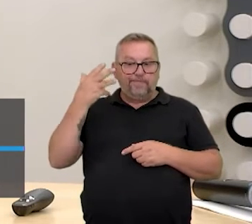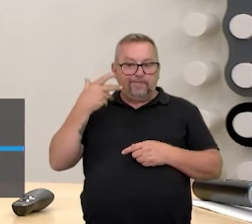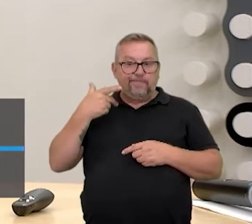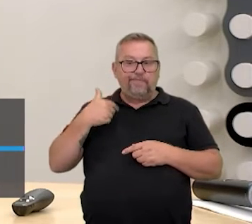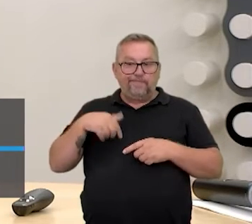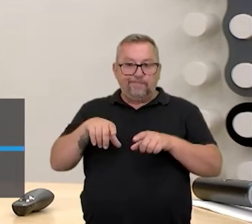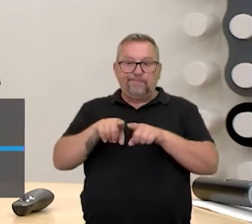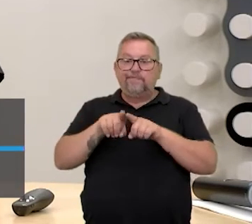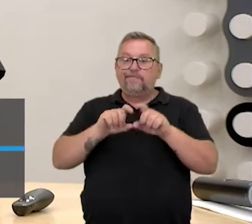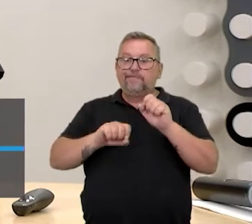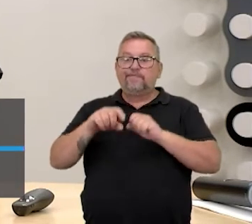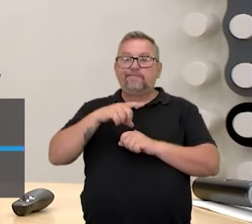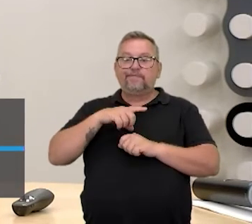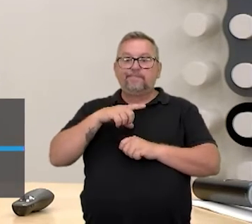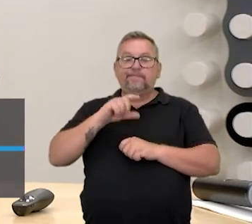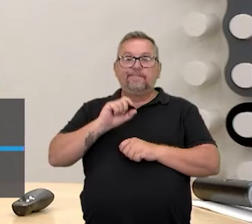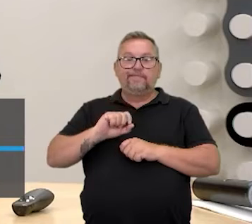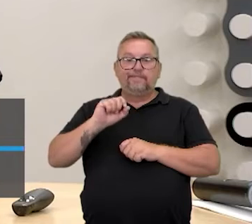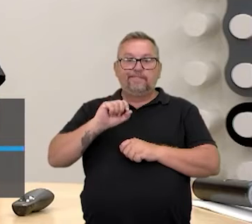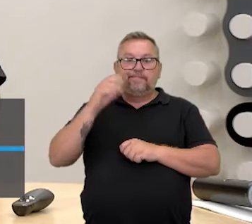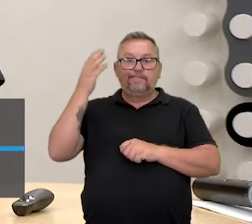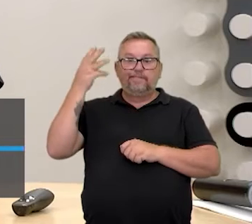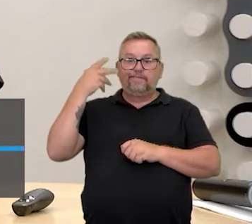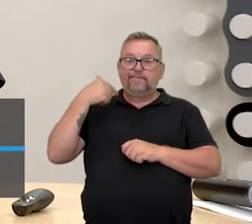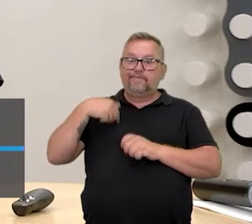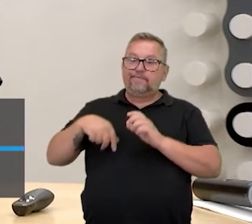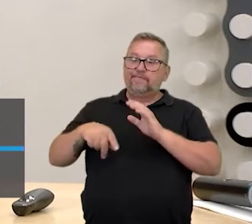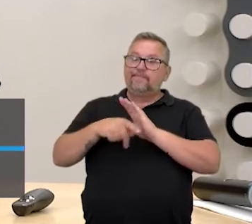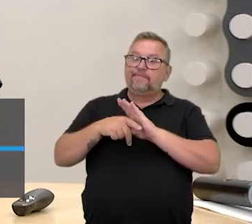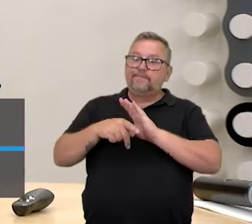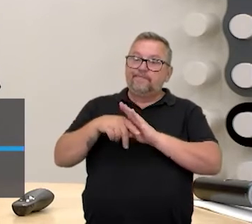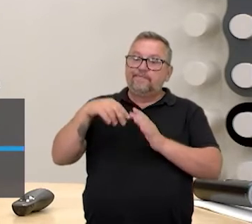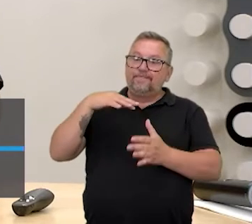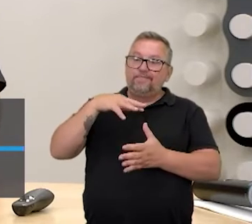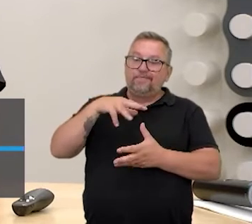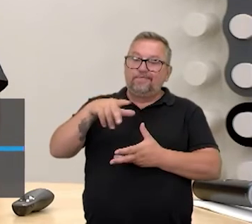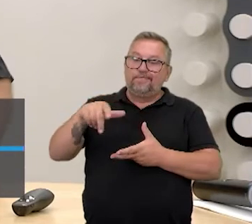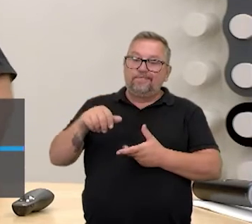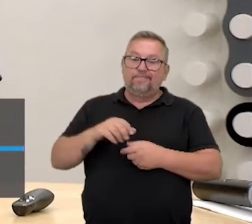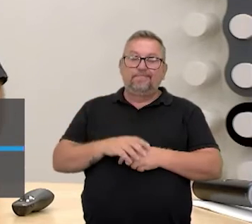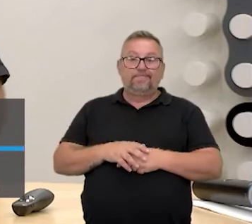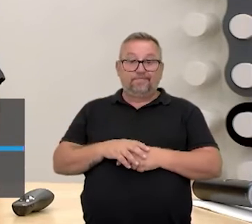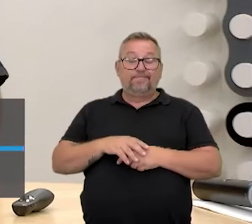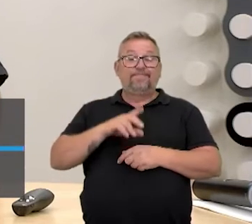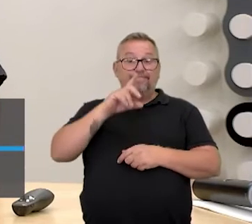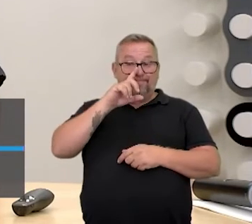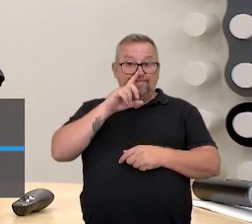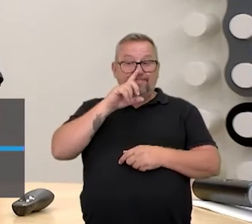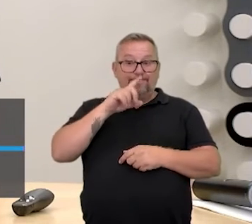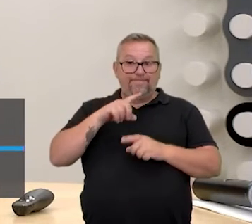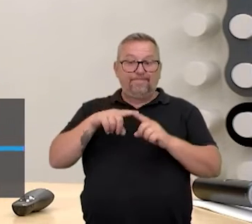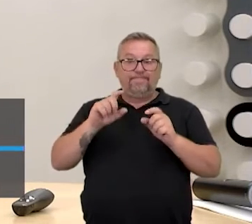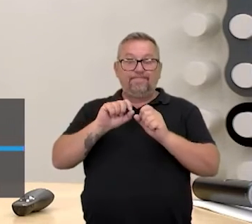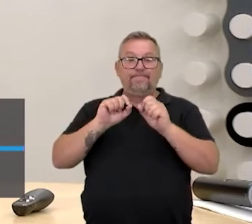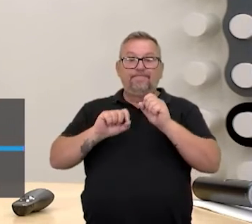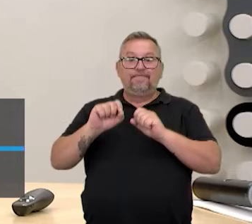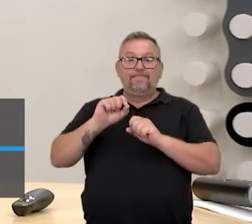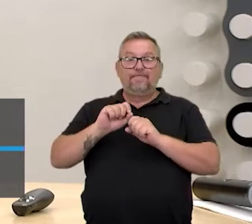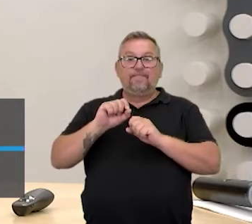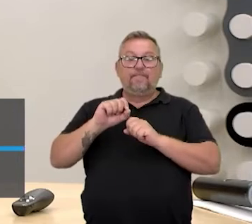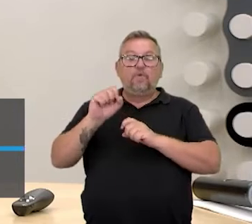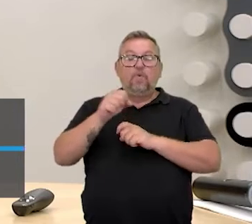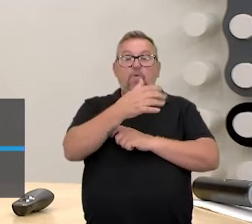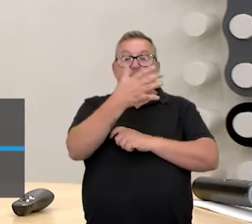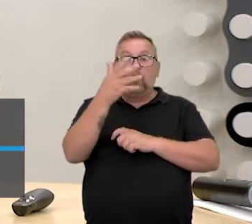das espécies, né, dos animais aqui no nosso planeta. Isso aí é perigoso, porque pode afetar aí o